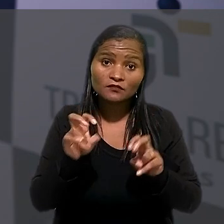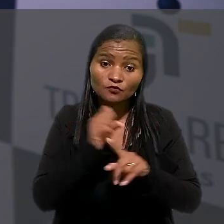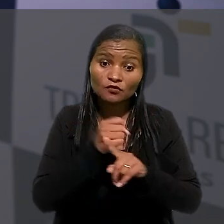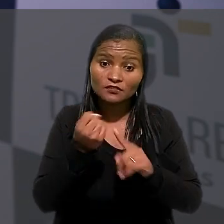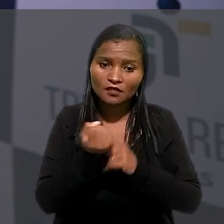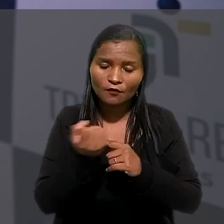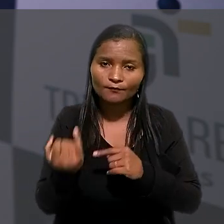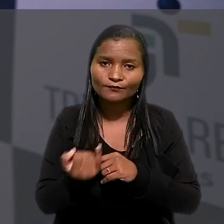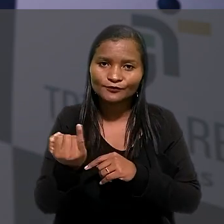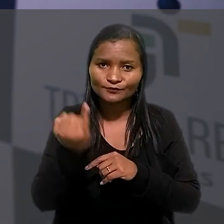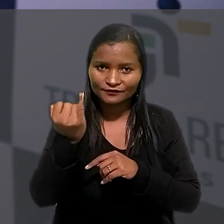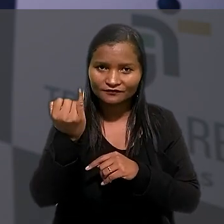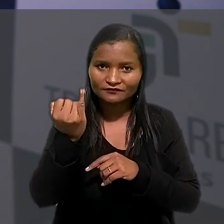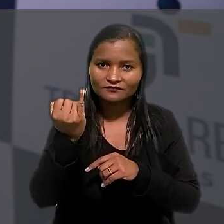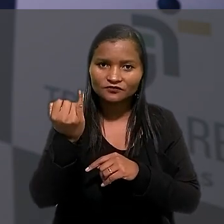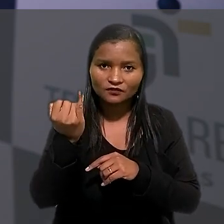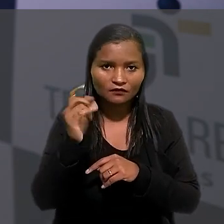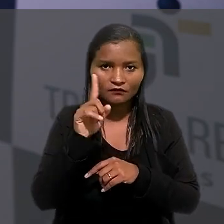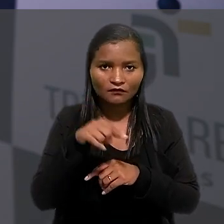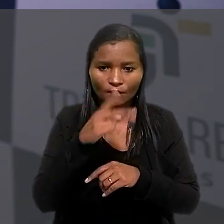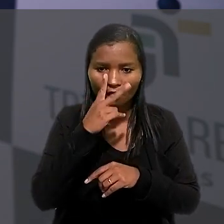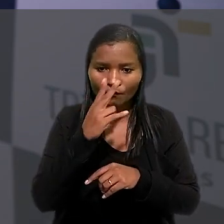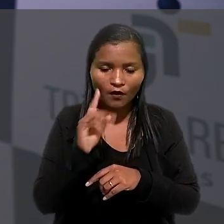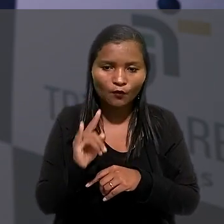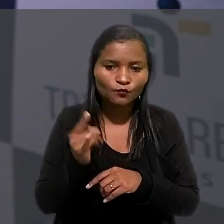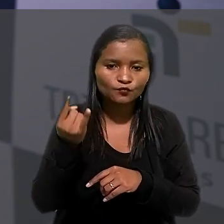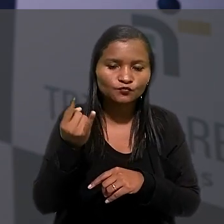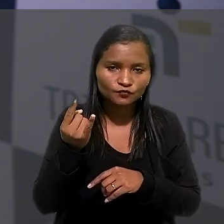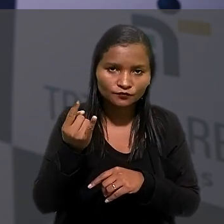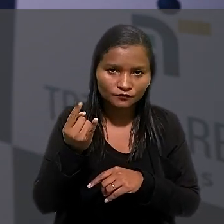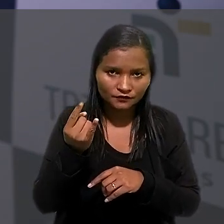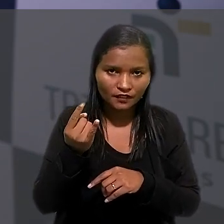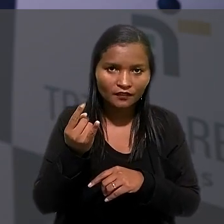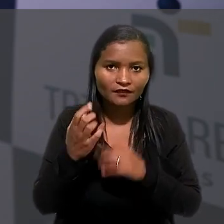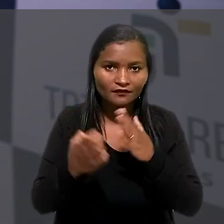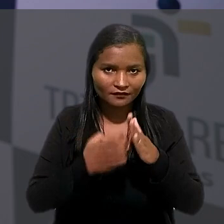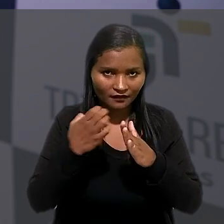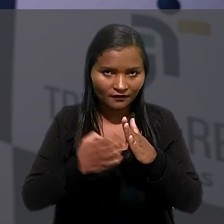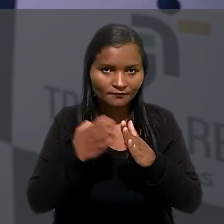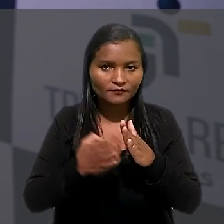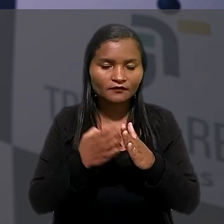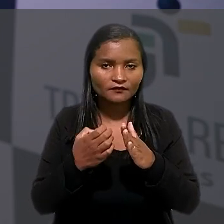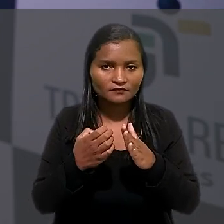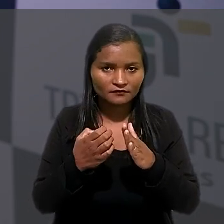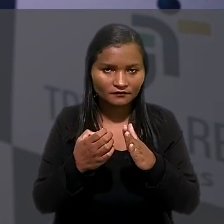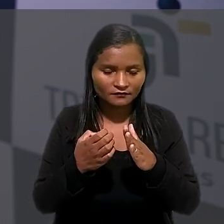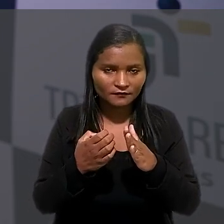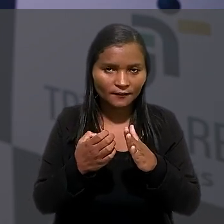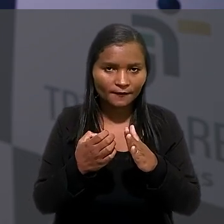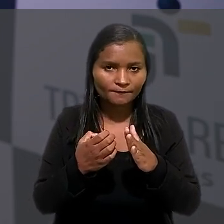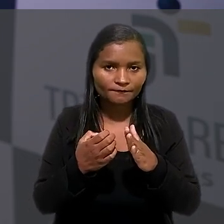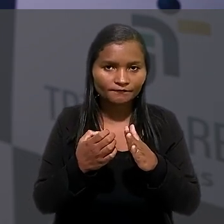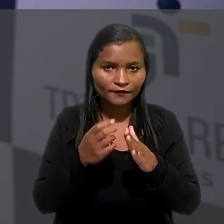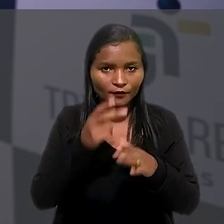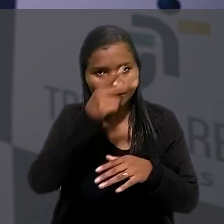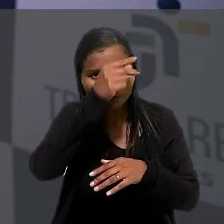questão social muito importante. Não é como esse último da empresa, né,